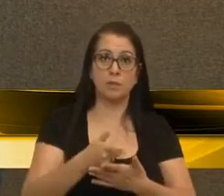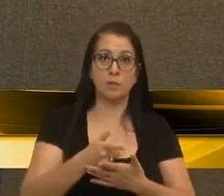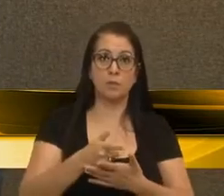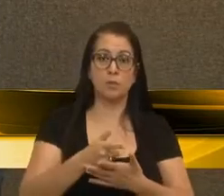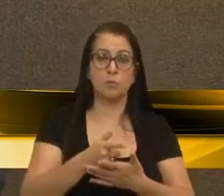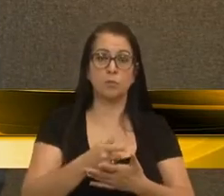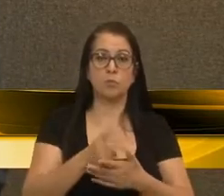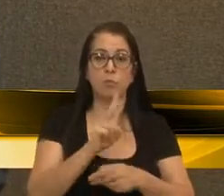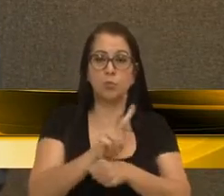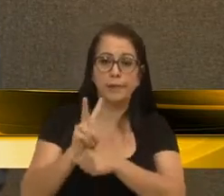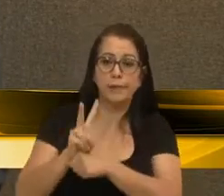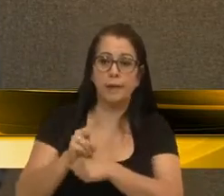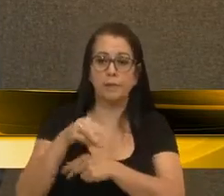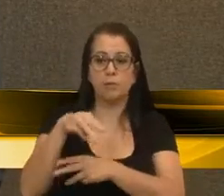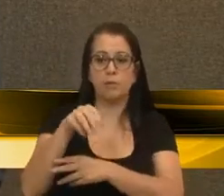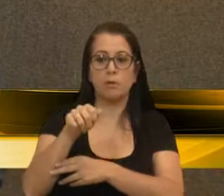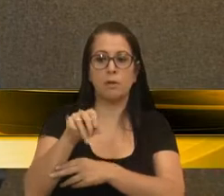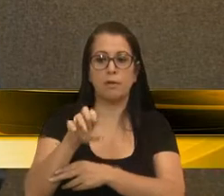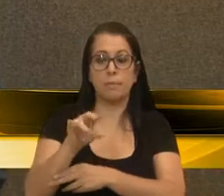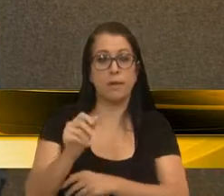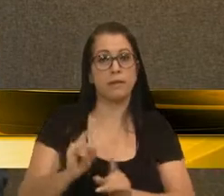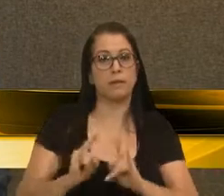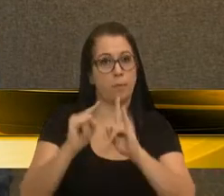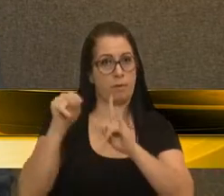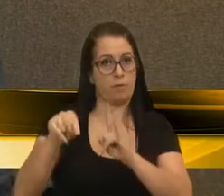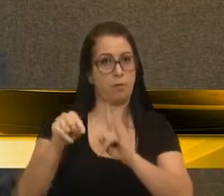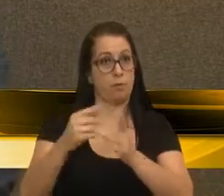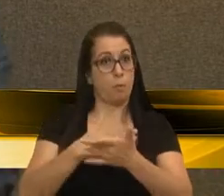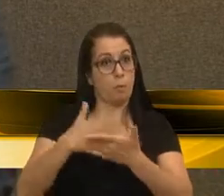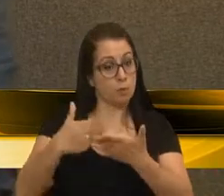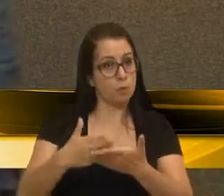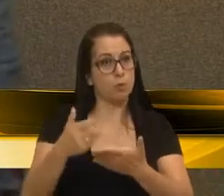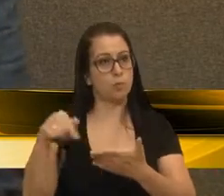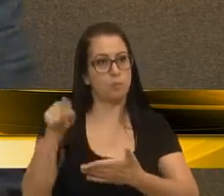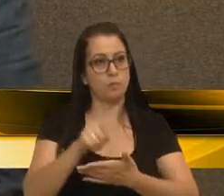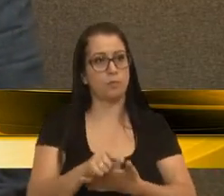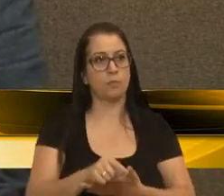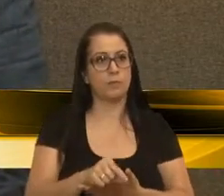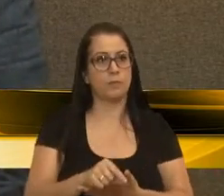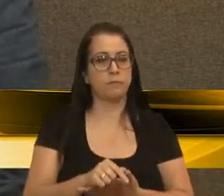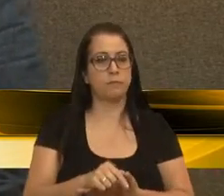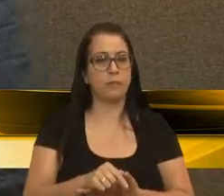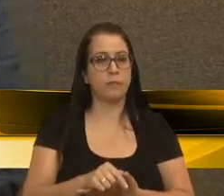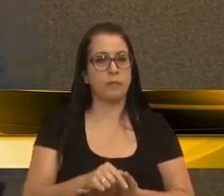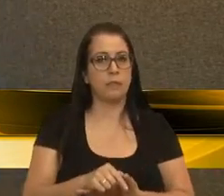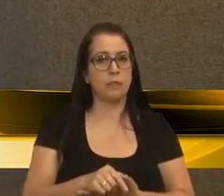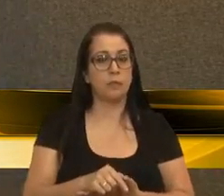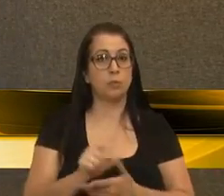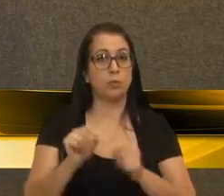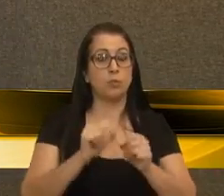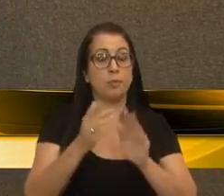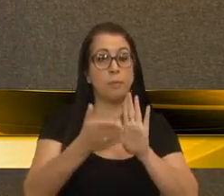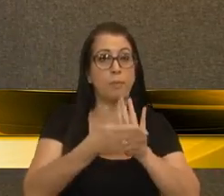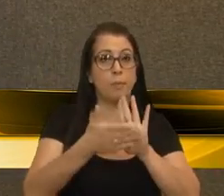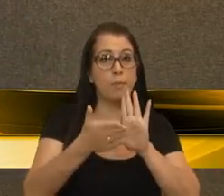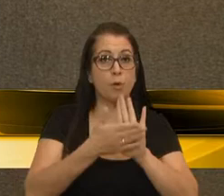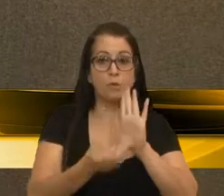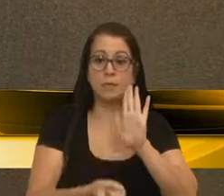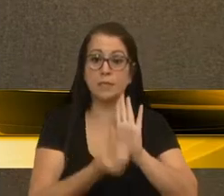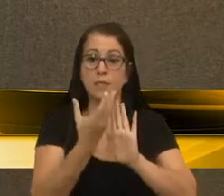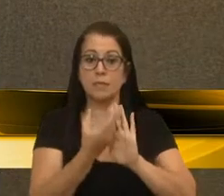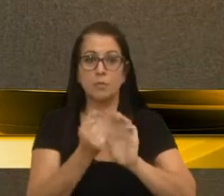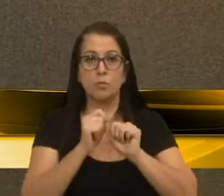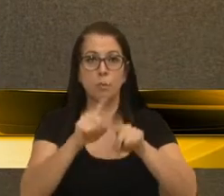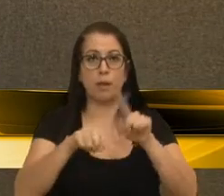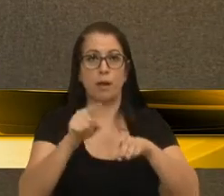da preservação da Maesa nasceu exatamente em cima da proposta da criação de um